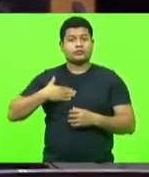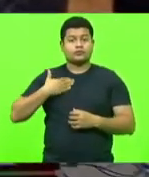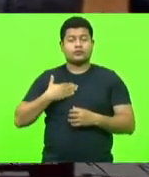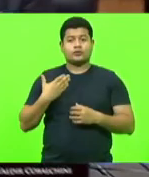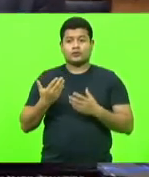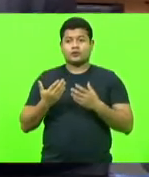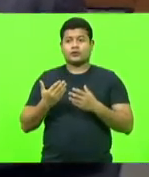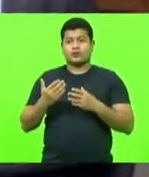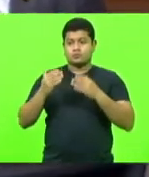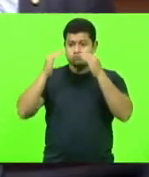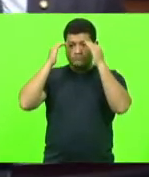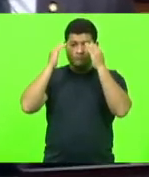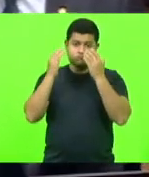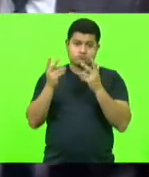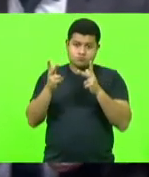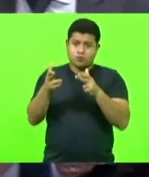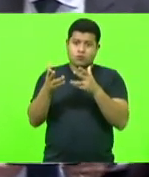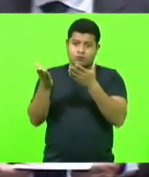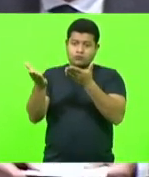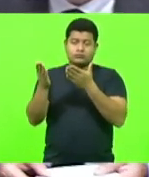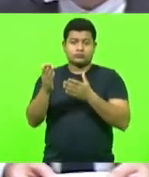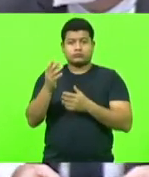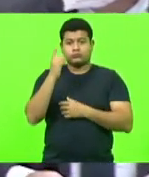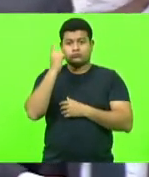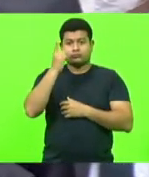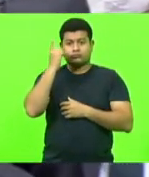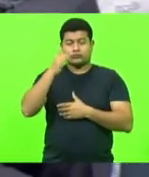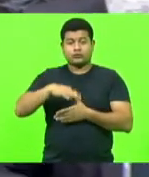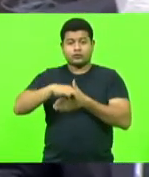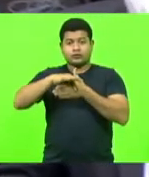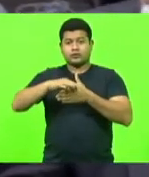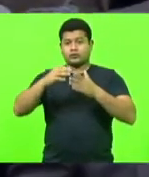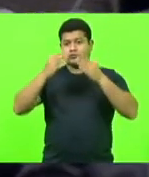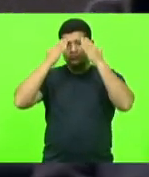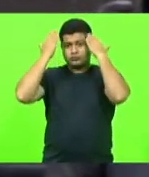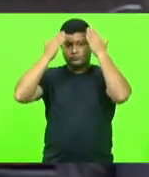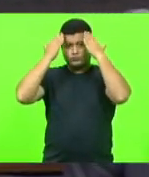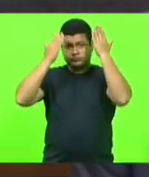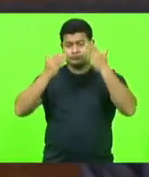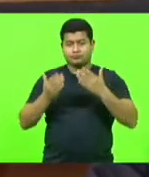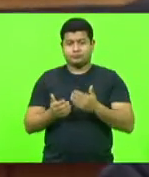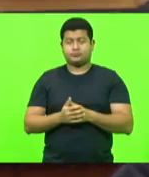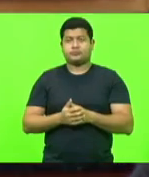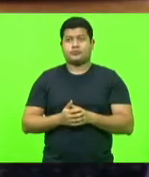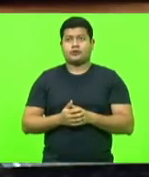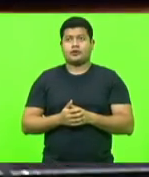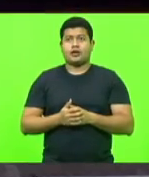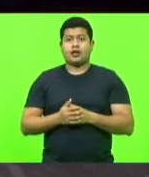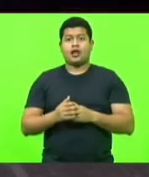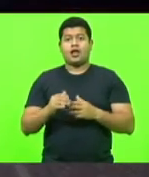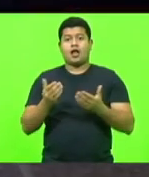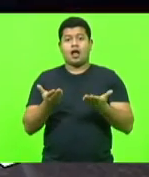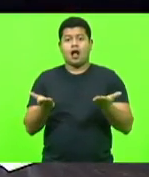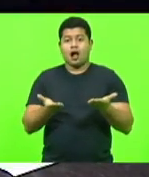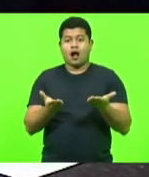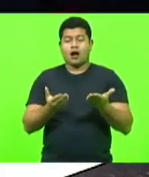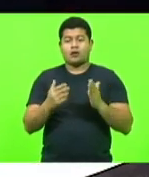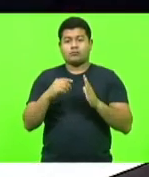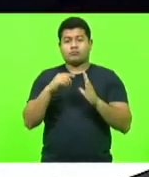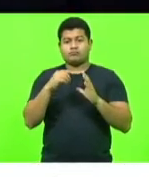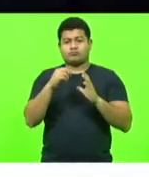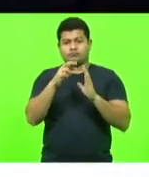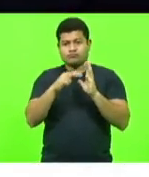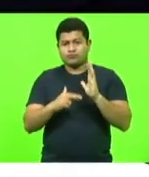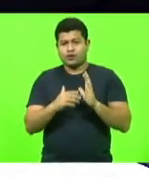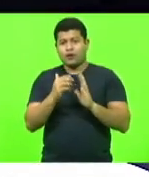linha do líder do governo, deputado Zé Milton. O texto do projeto pode criar embaraços jurídicos e pode criar